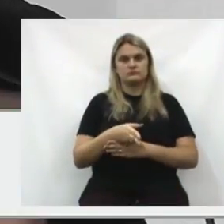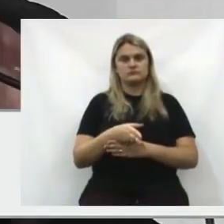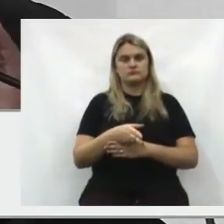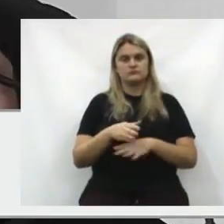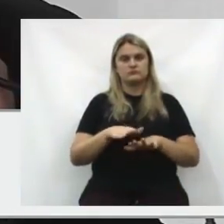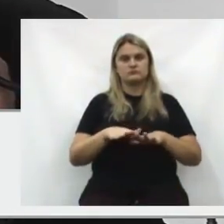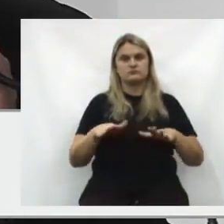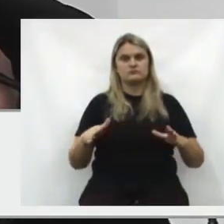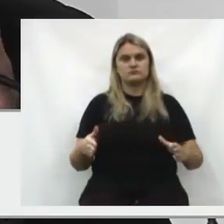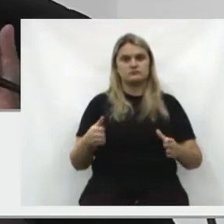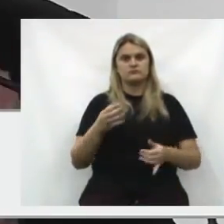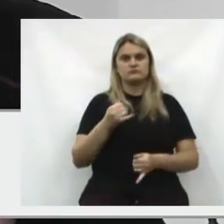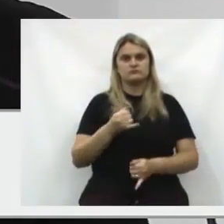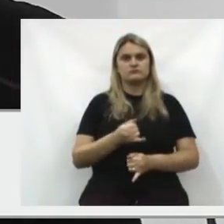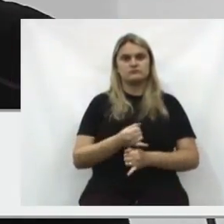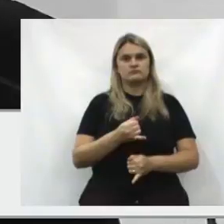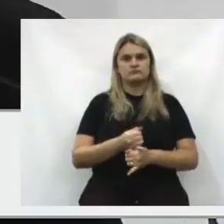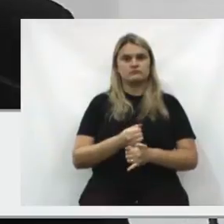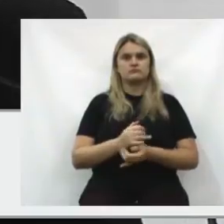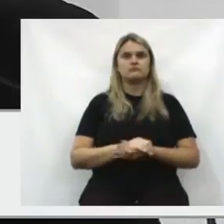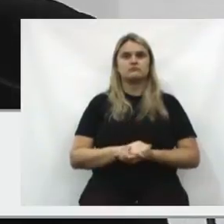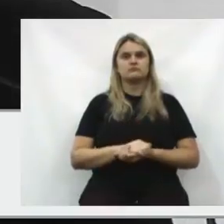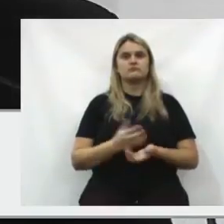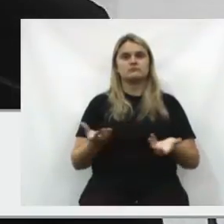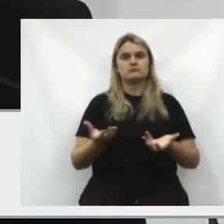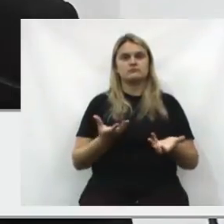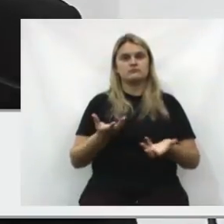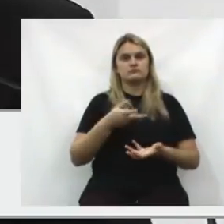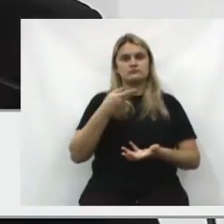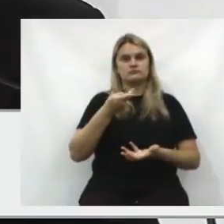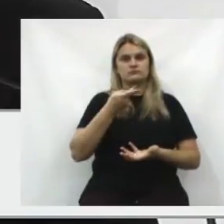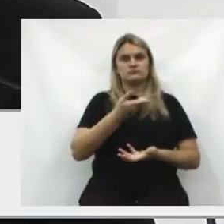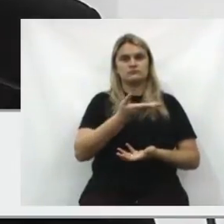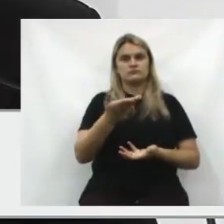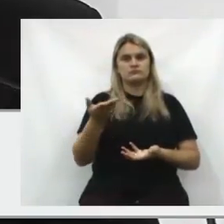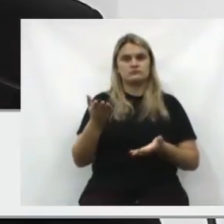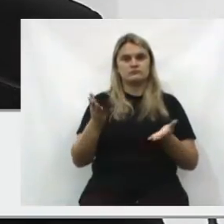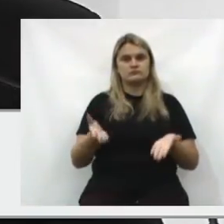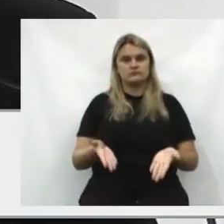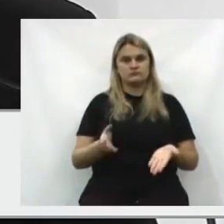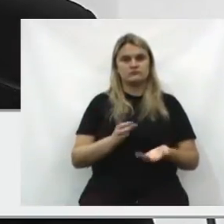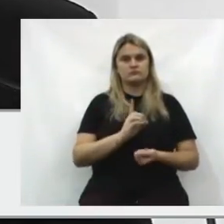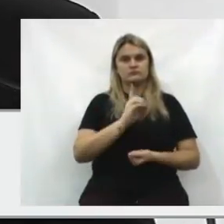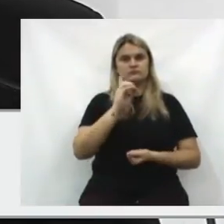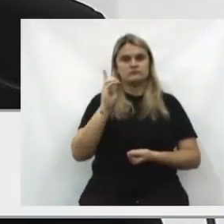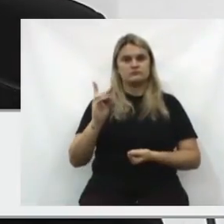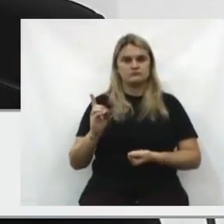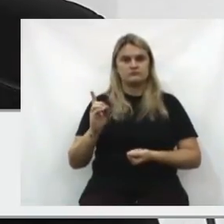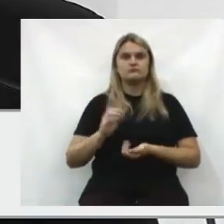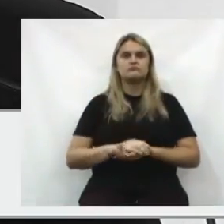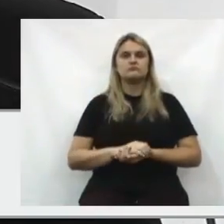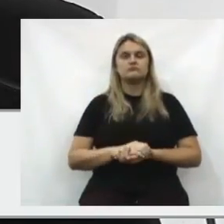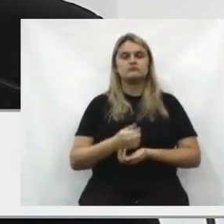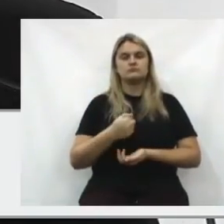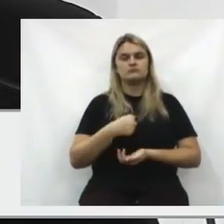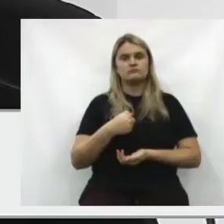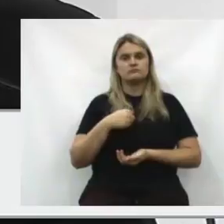com a participação da mesa diretora. Quero falar para vocês que na data de